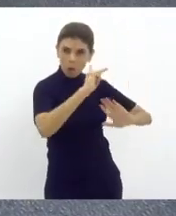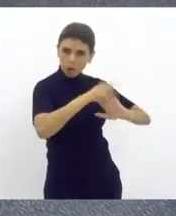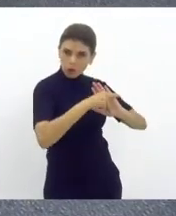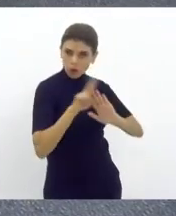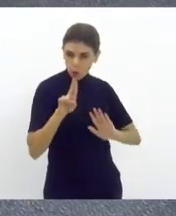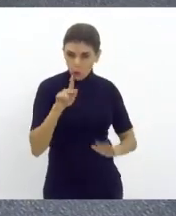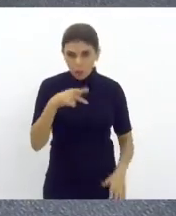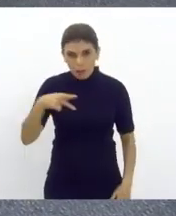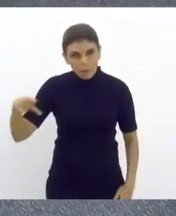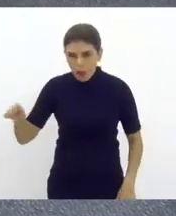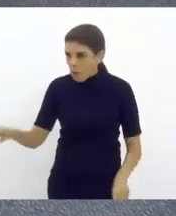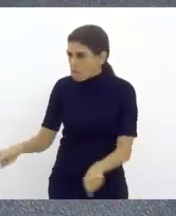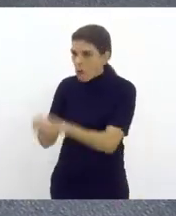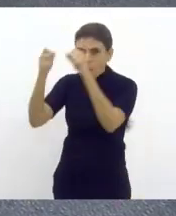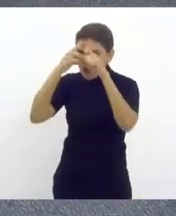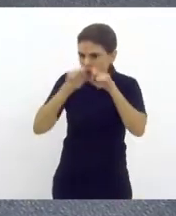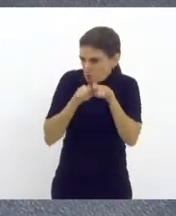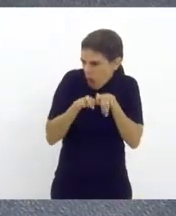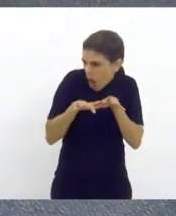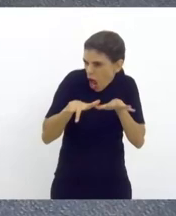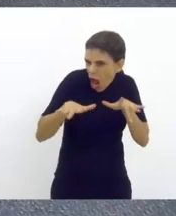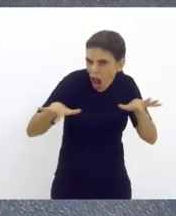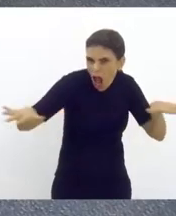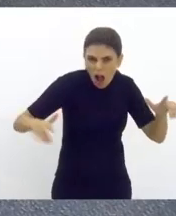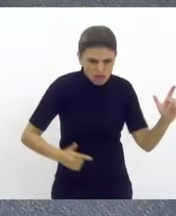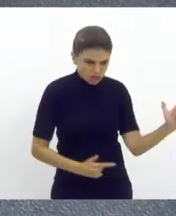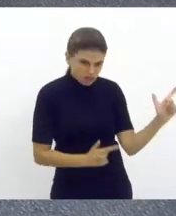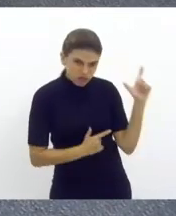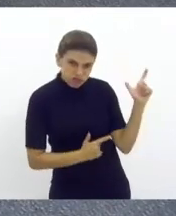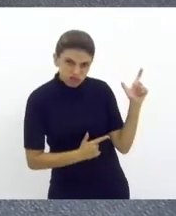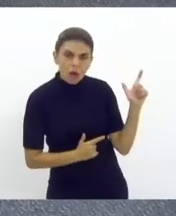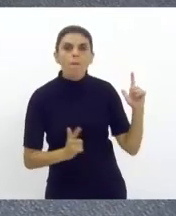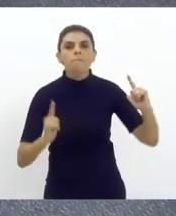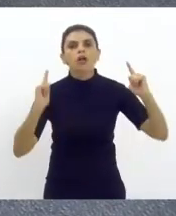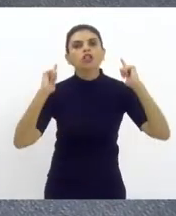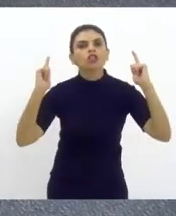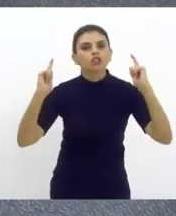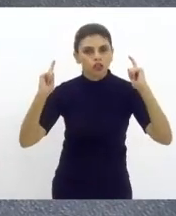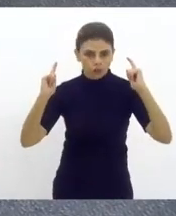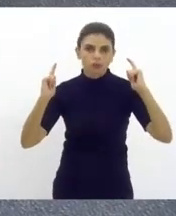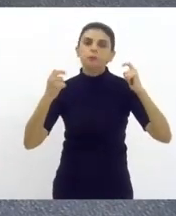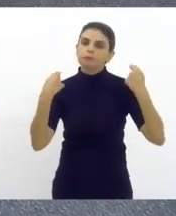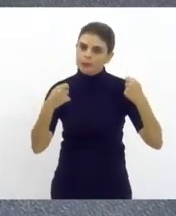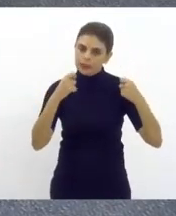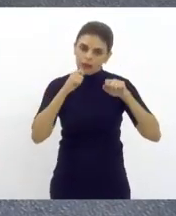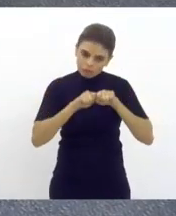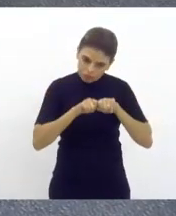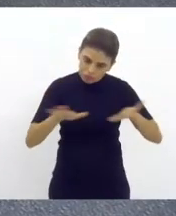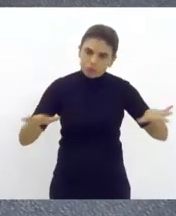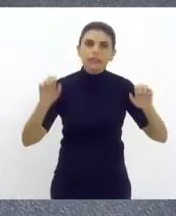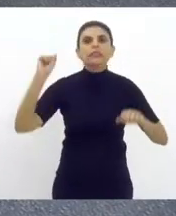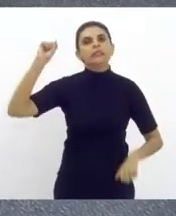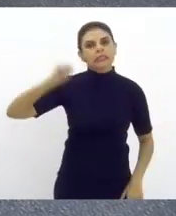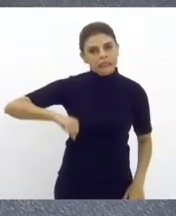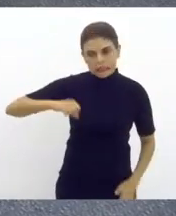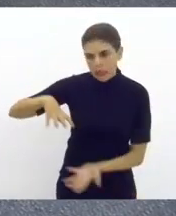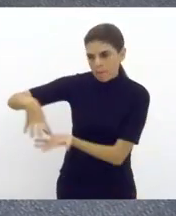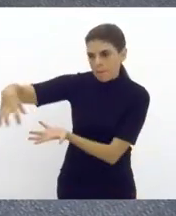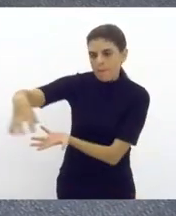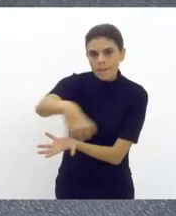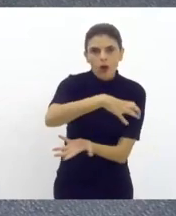todas as partes do Estado do Rio de Janeiro Então precisamos reforçar assim o homem o aumento do efetivo dessas regiões